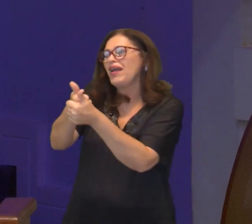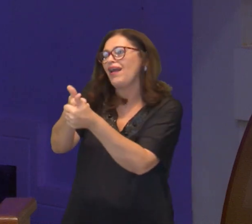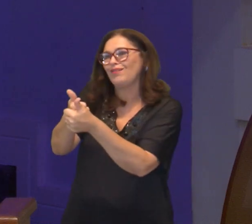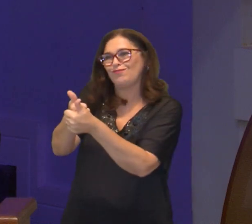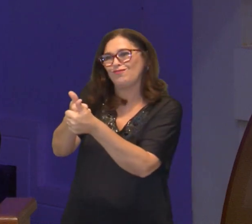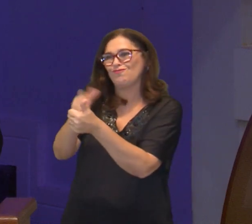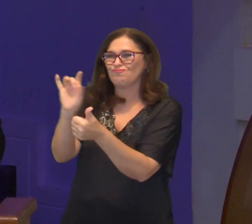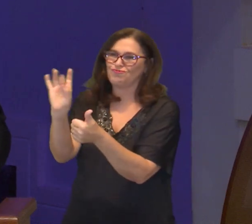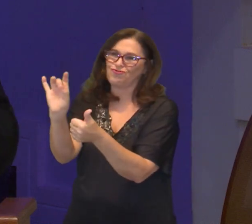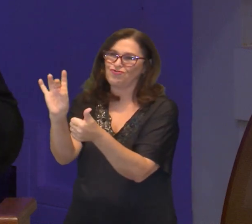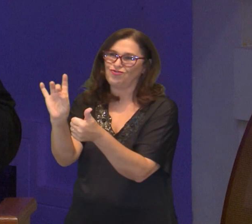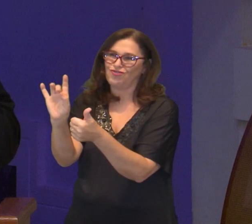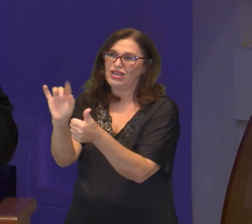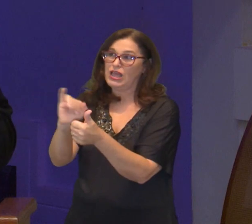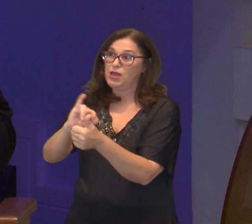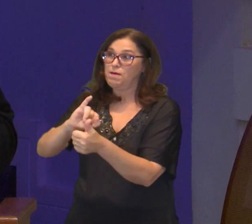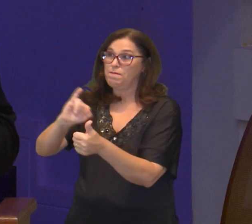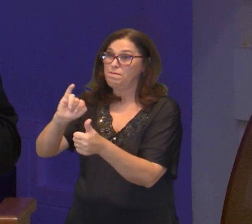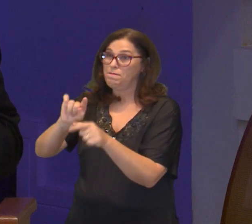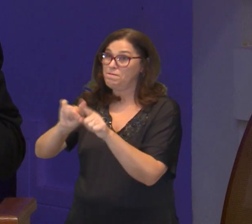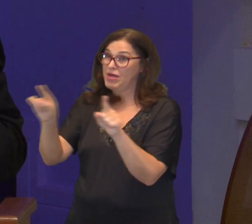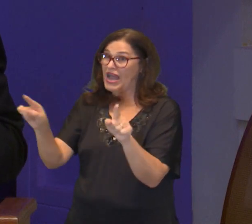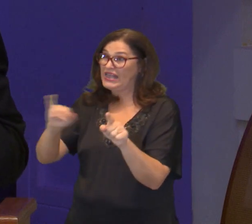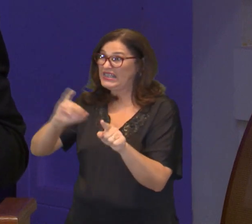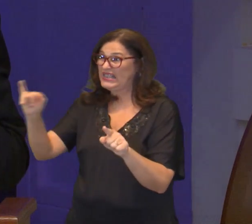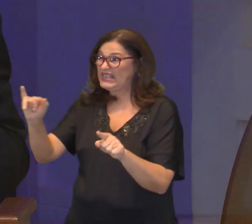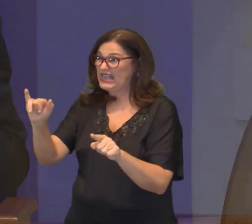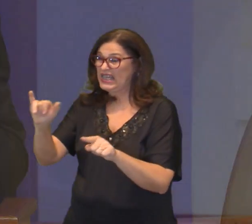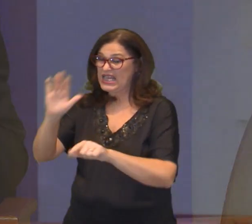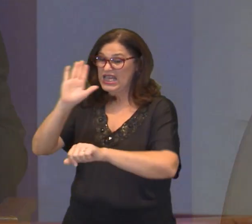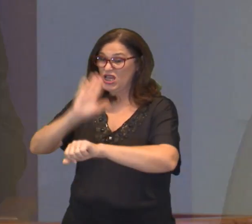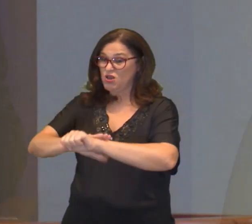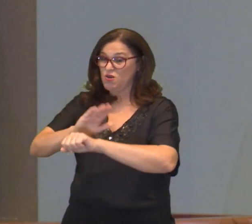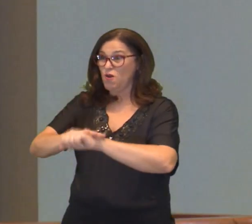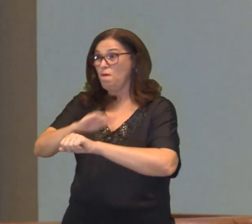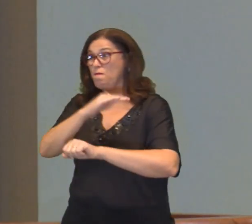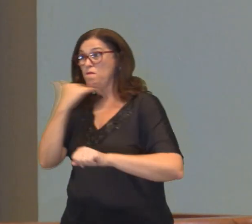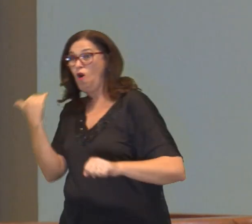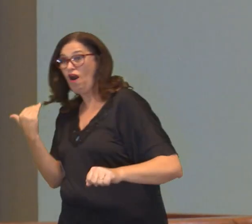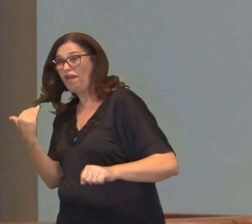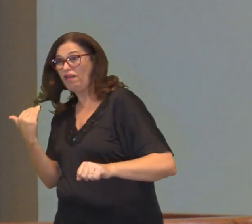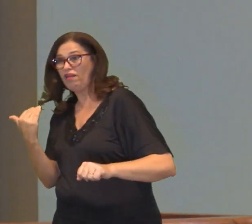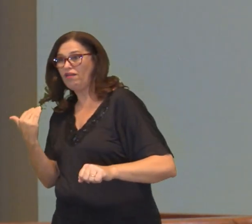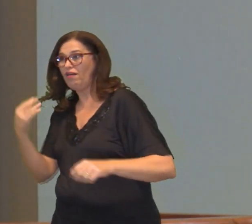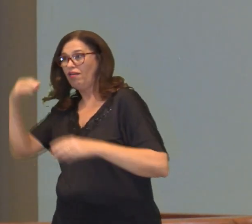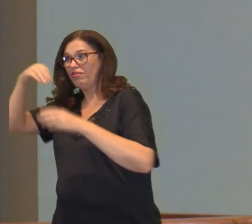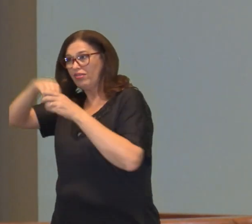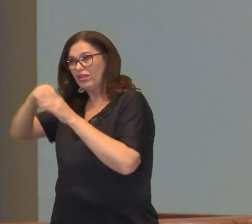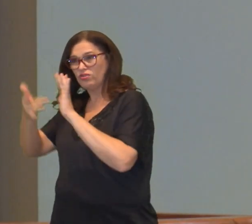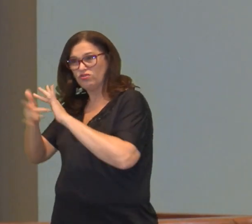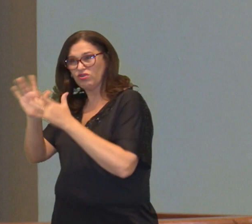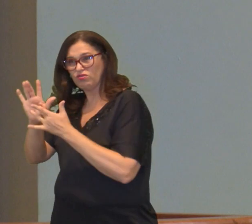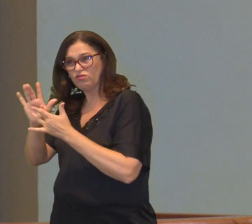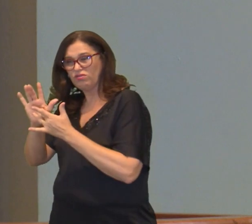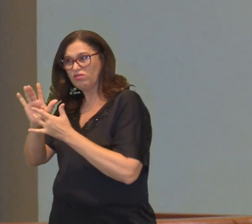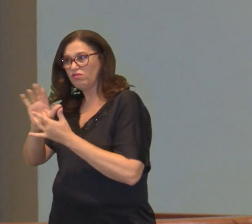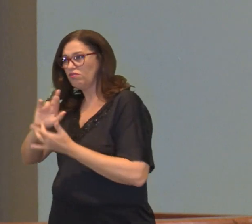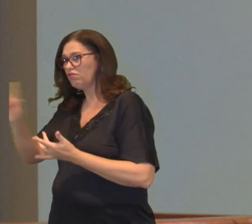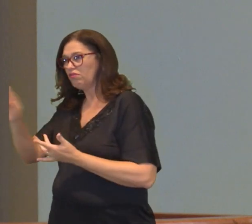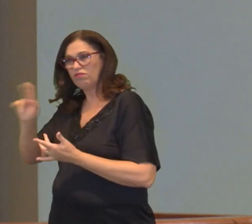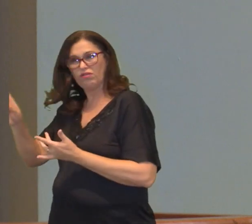Mas quando alguma coisa colidir com a minha vontade, eu vou fazer o que eu quero. Ele